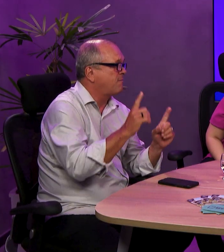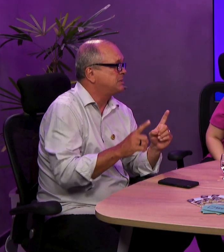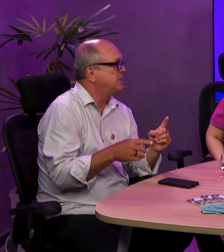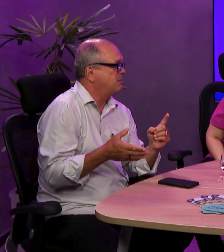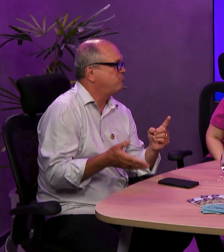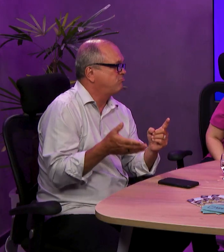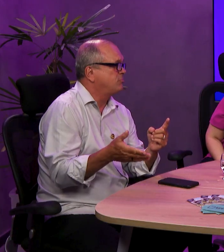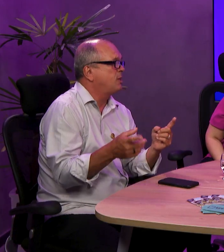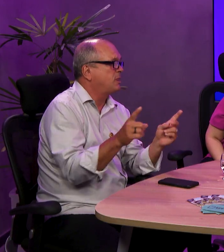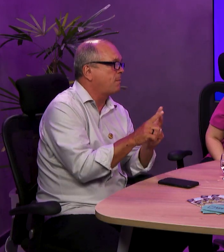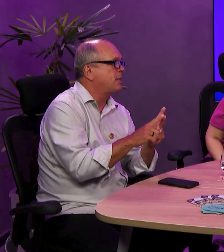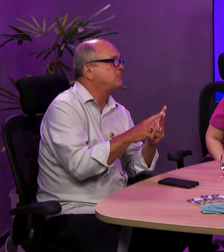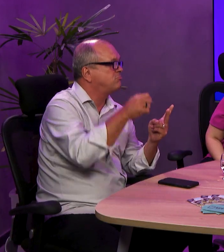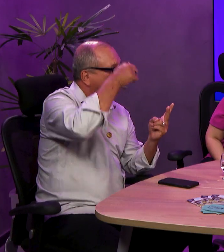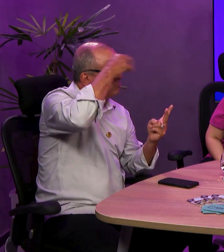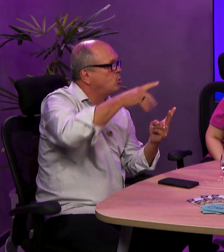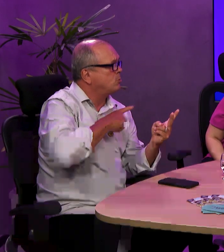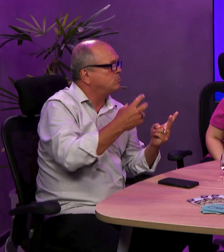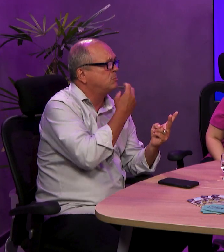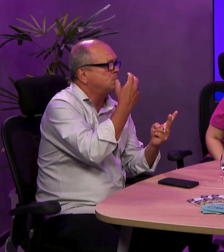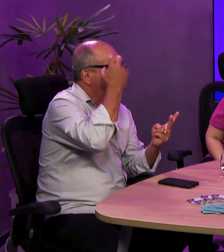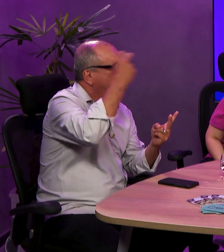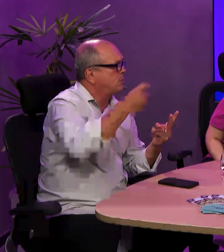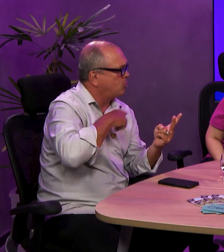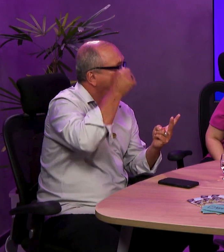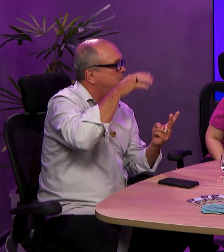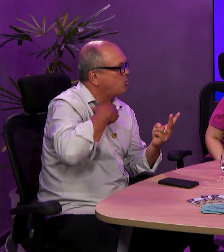Eu acredito que seja importante